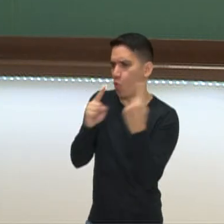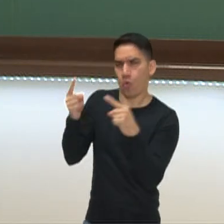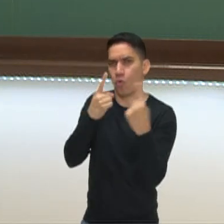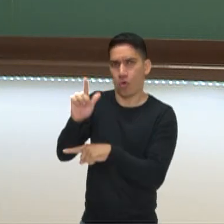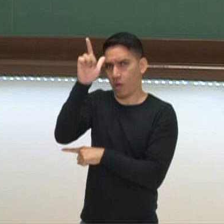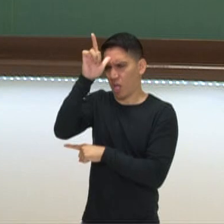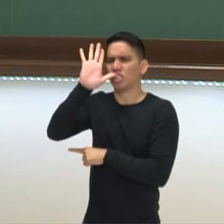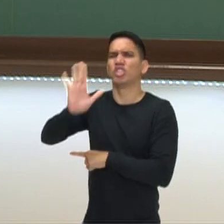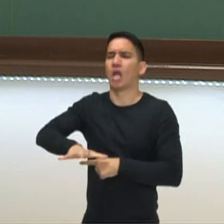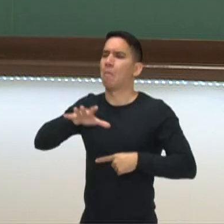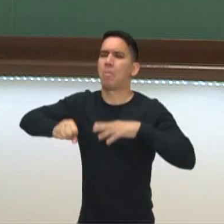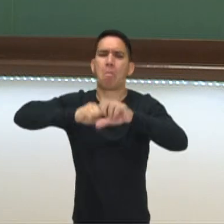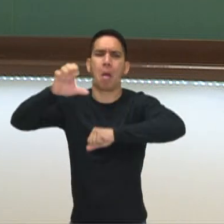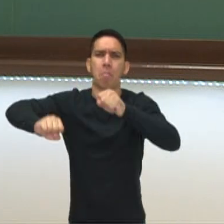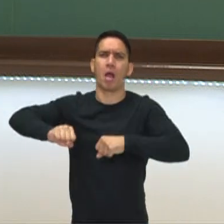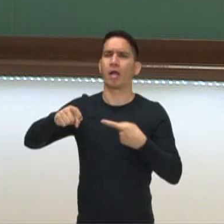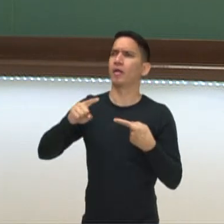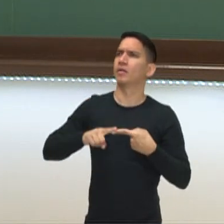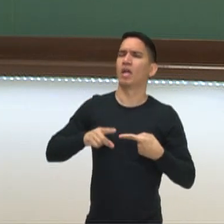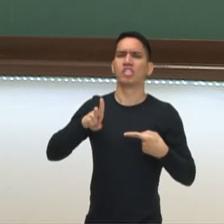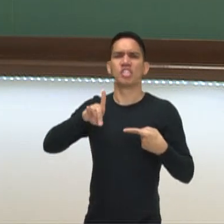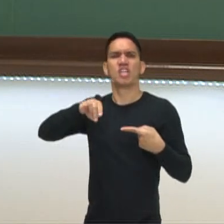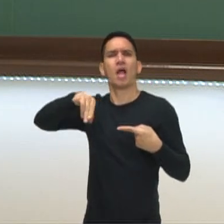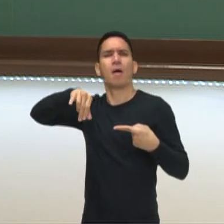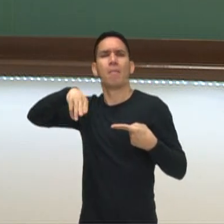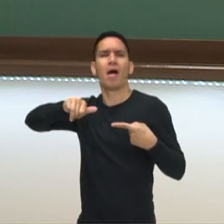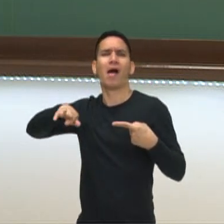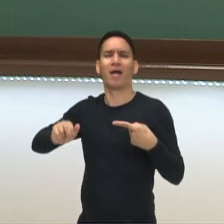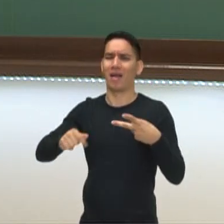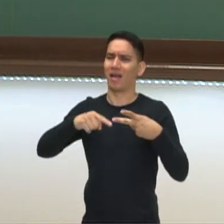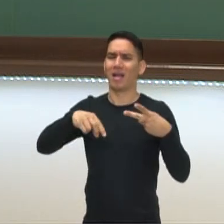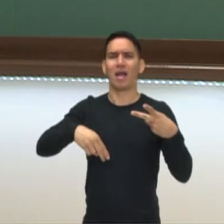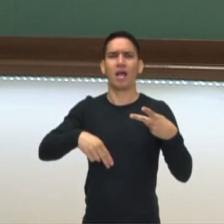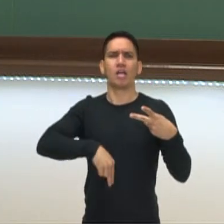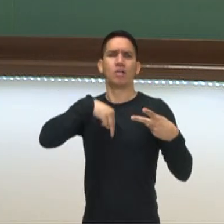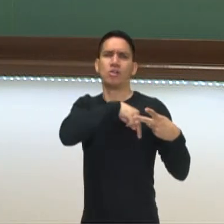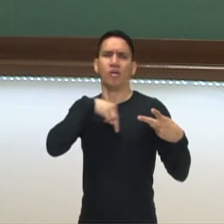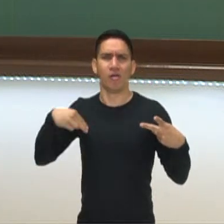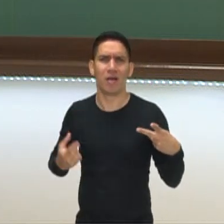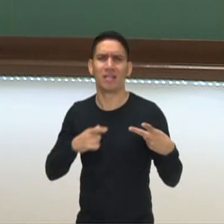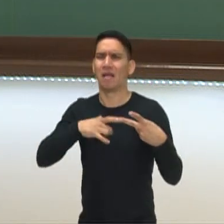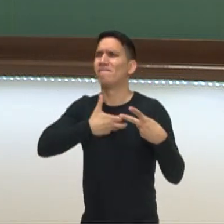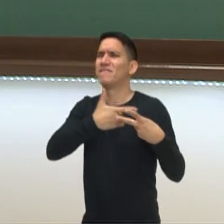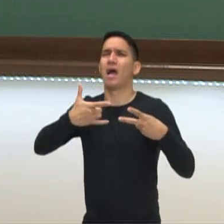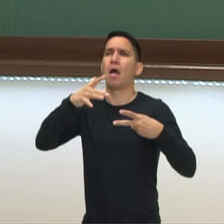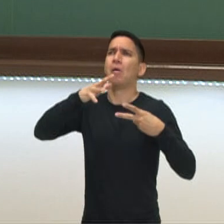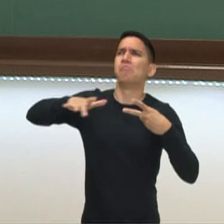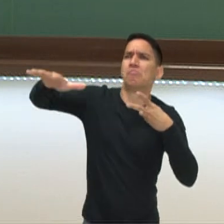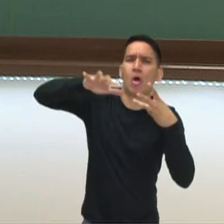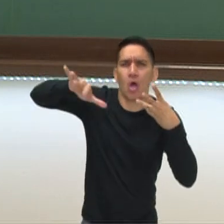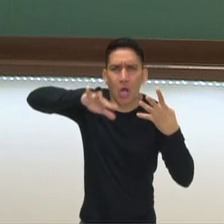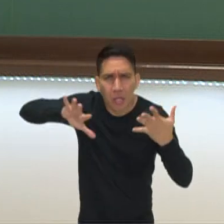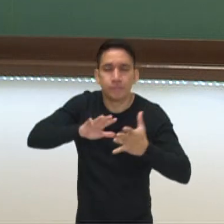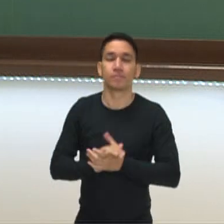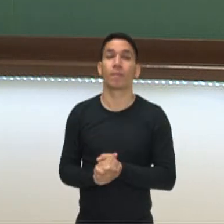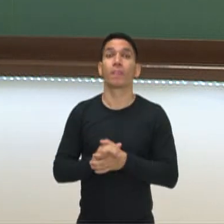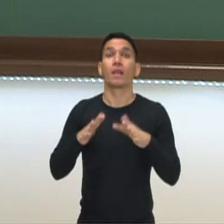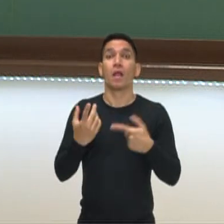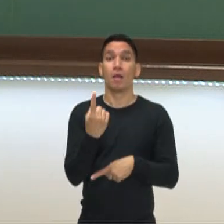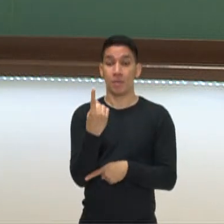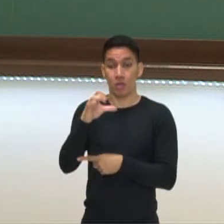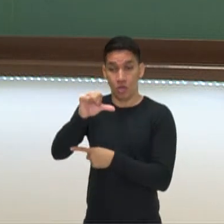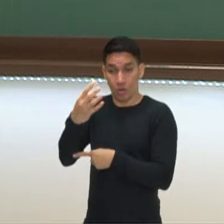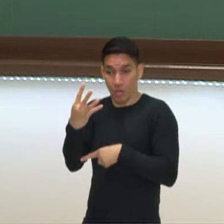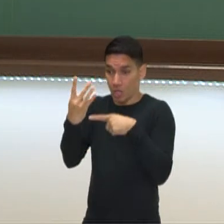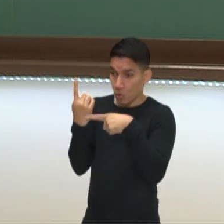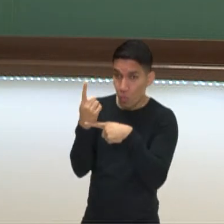ocupava Dinamarca, já ocupava Noruega, já ocupava vários outros territórios além. Tá? Com o ano de 1941, ele é